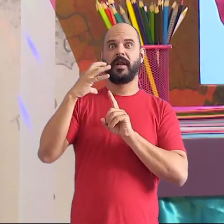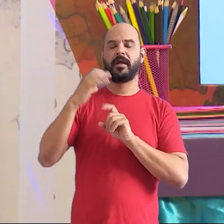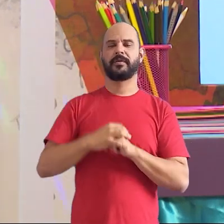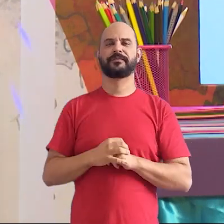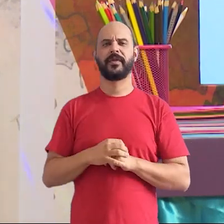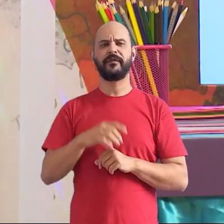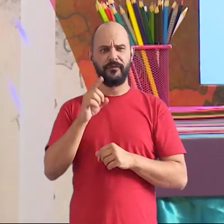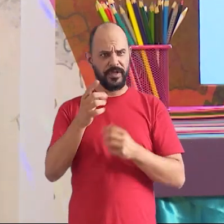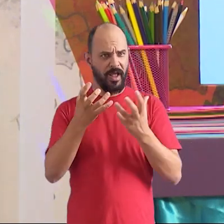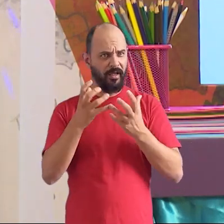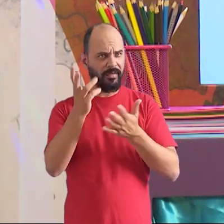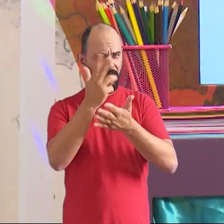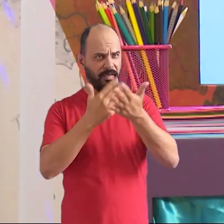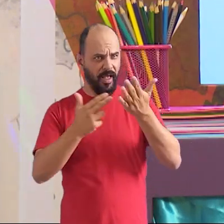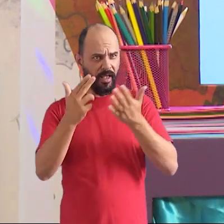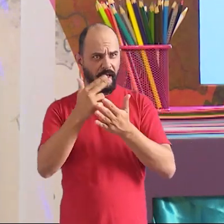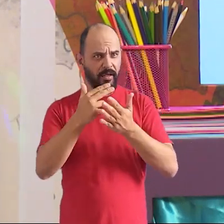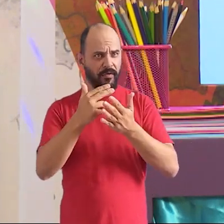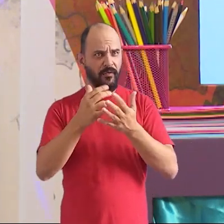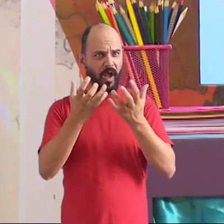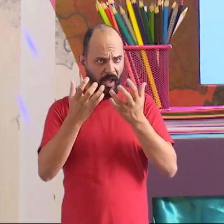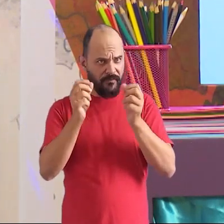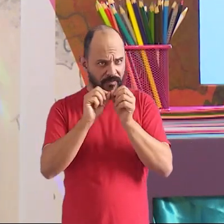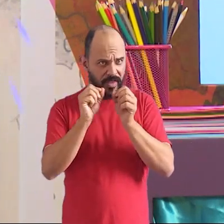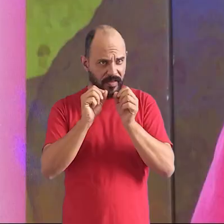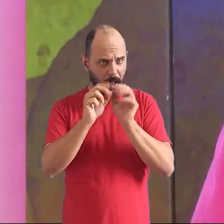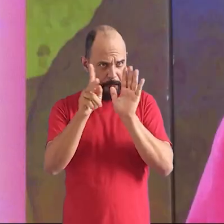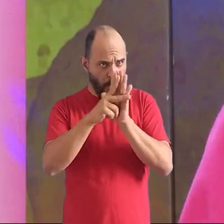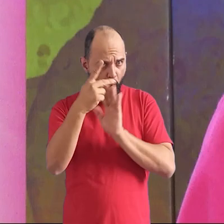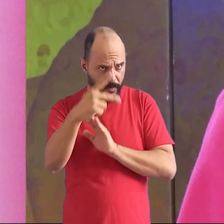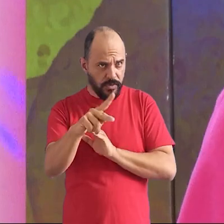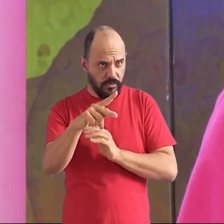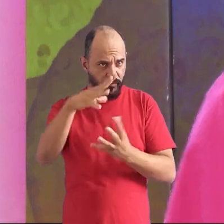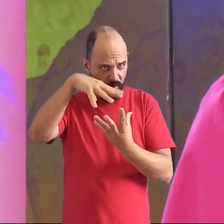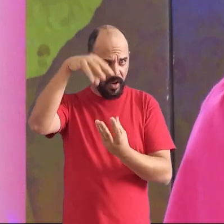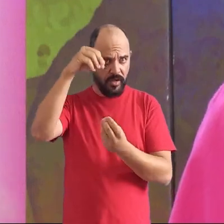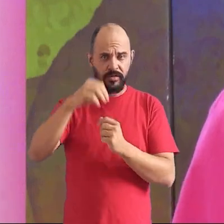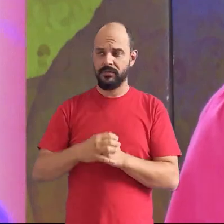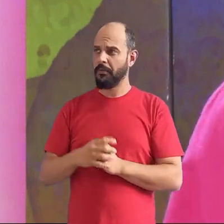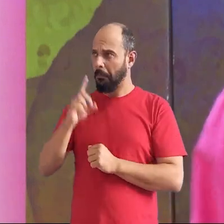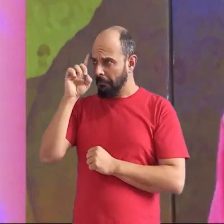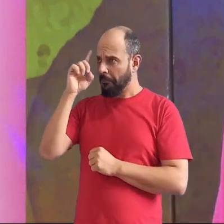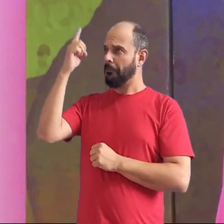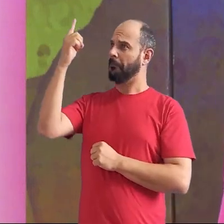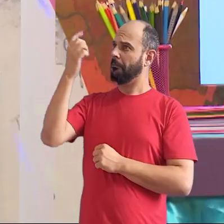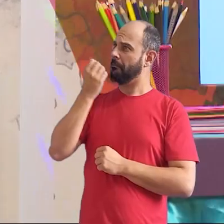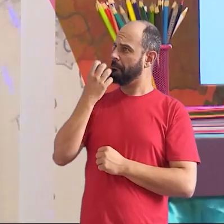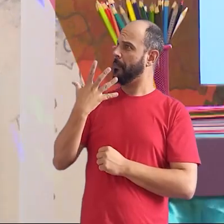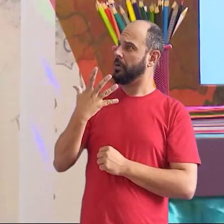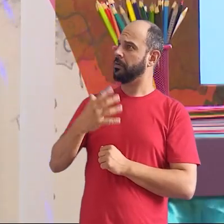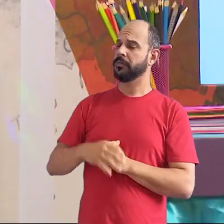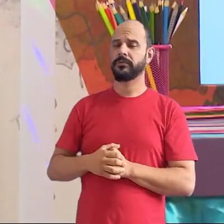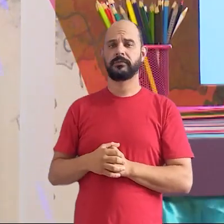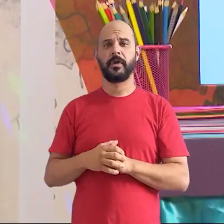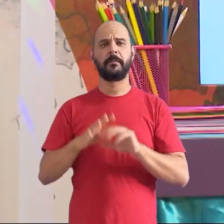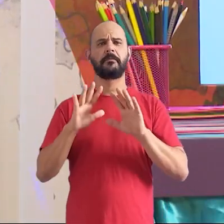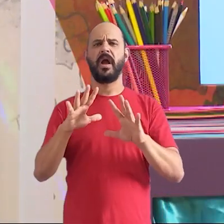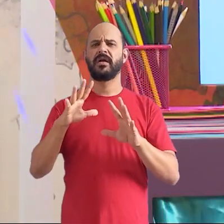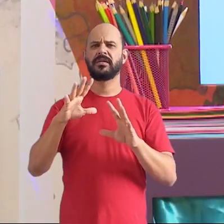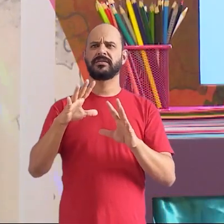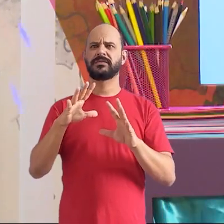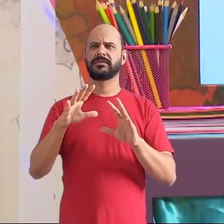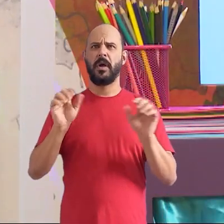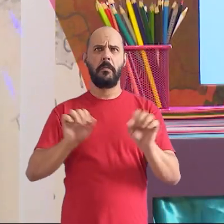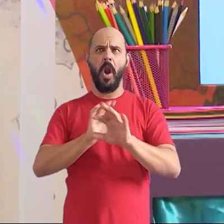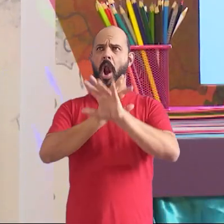que tal você, além de desenhar, fazer o seu próprio fantasminha? Que ideia genial, professor!